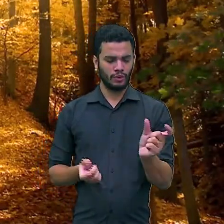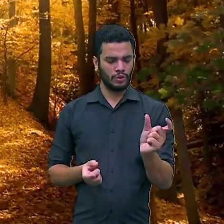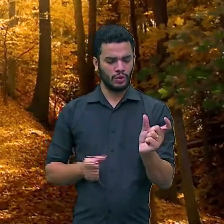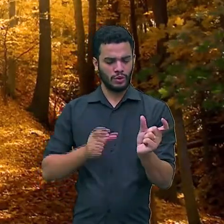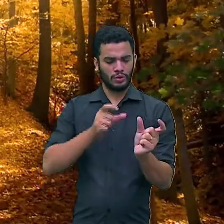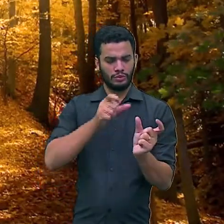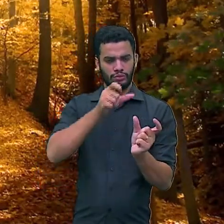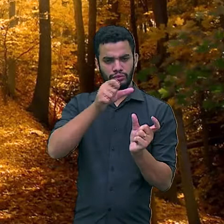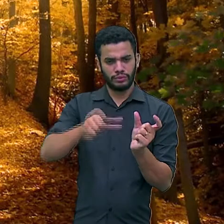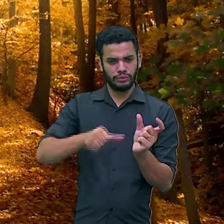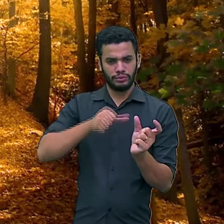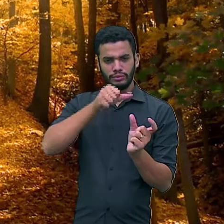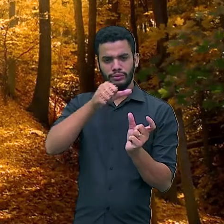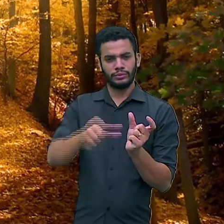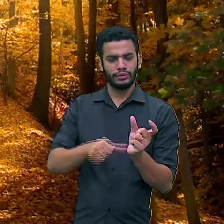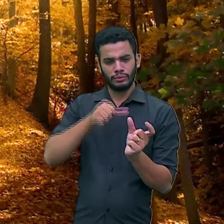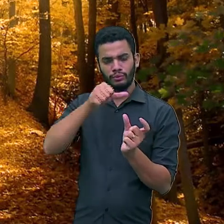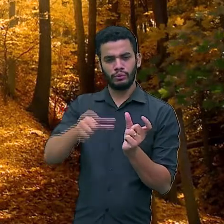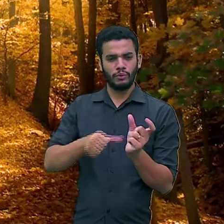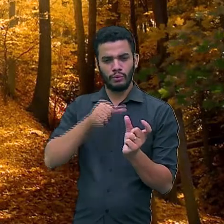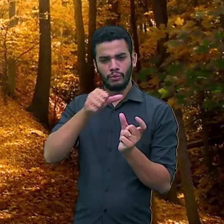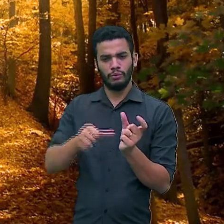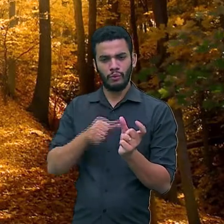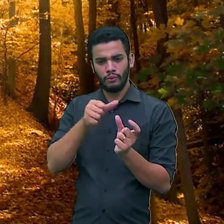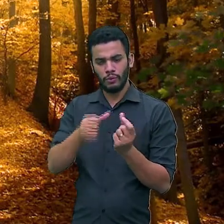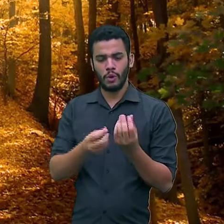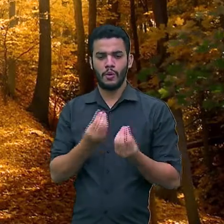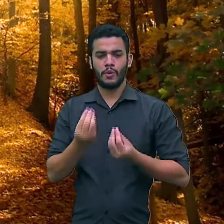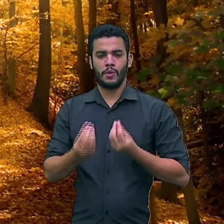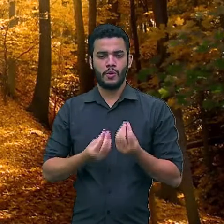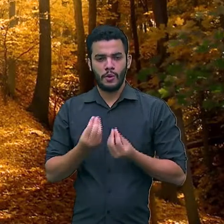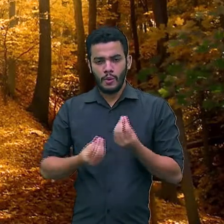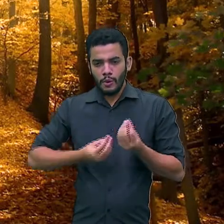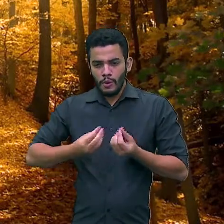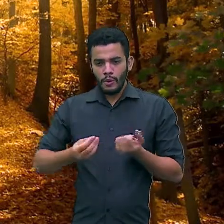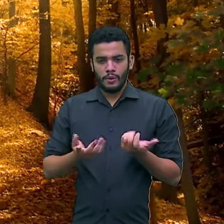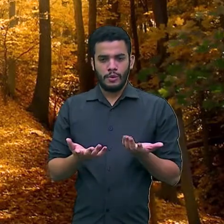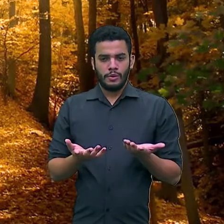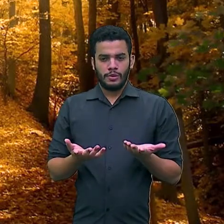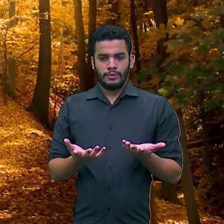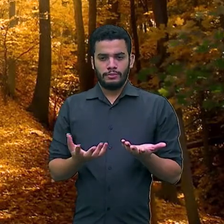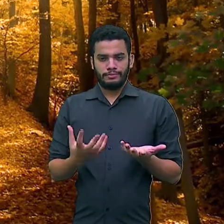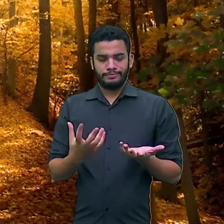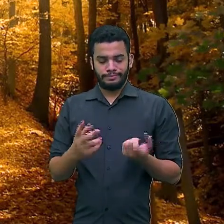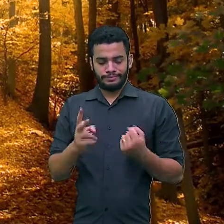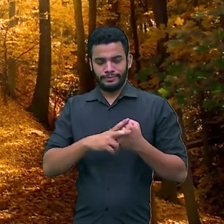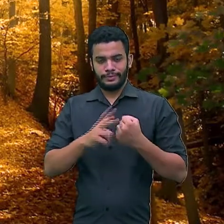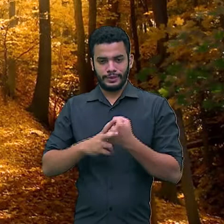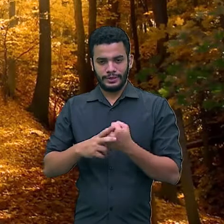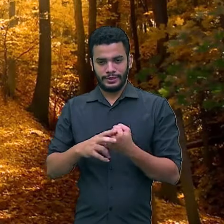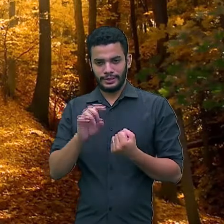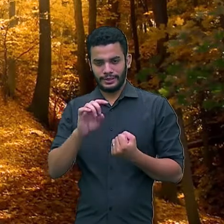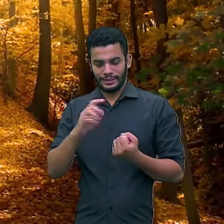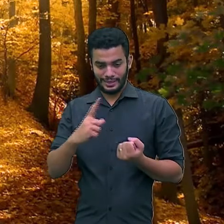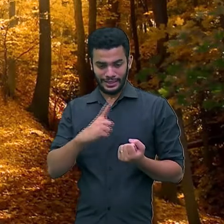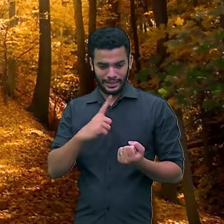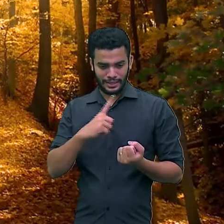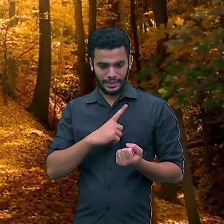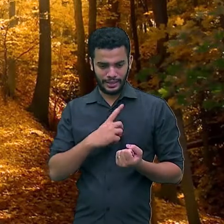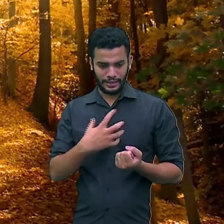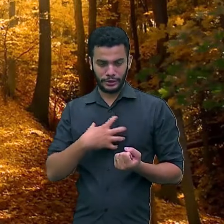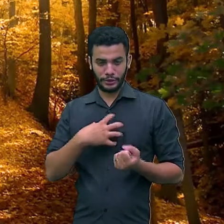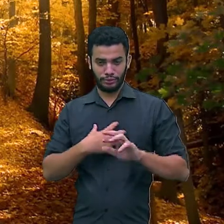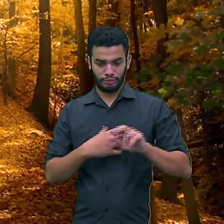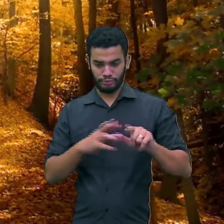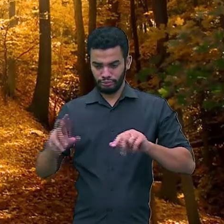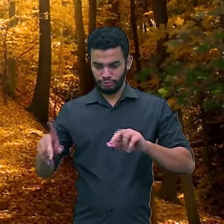dos verbos. Os verbos apresentam distinções, variações. O que é isso, professora? Prof, tá doida,